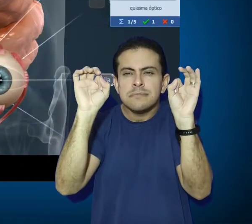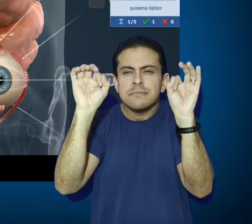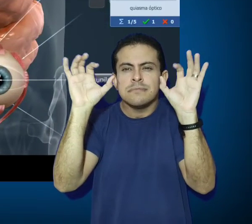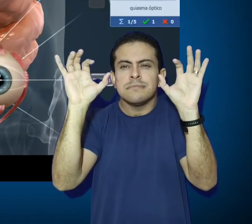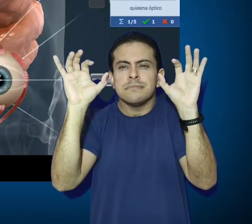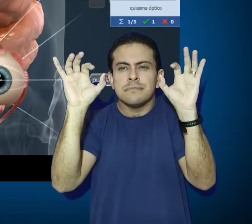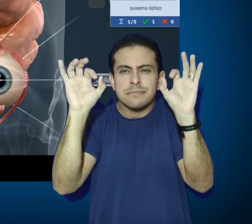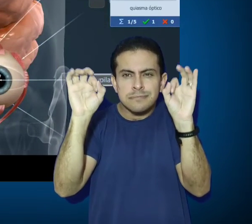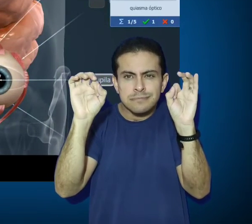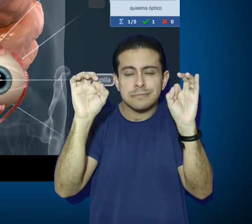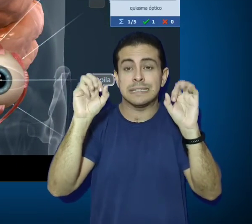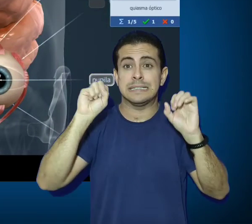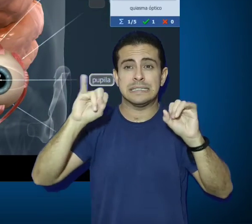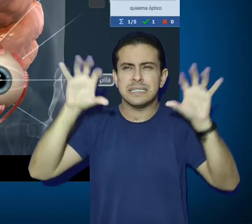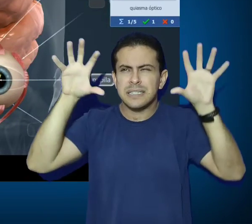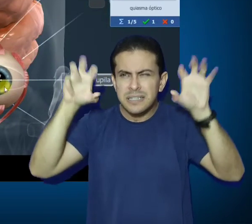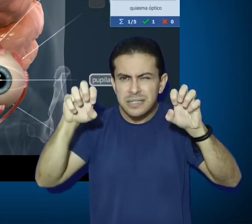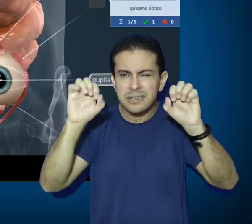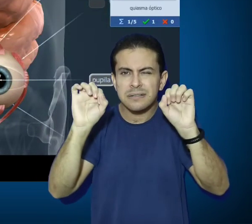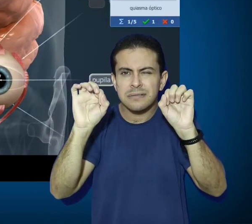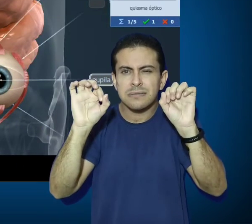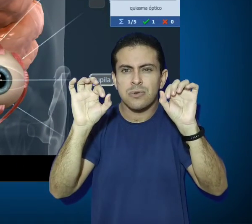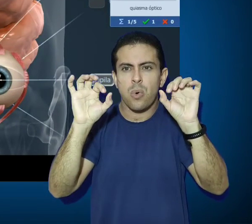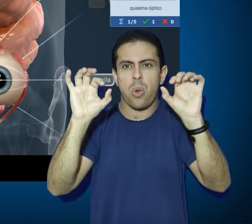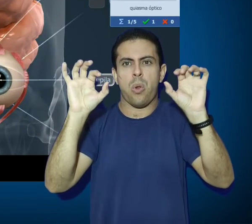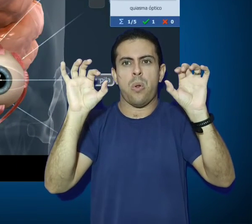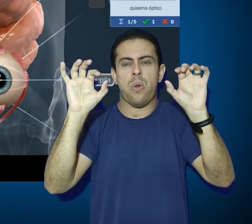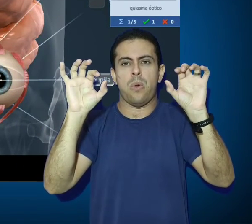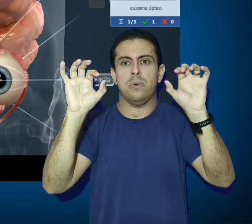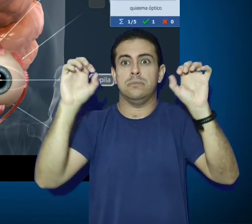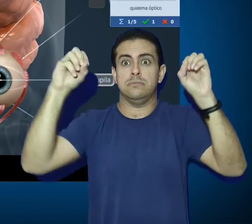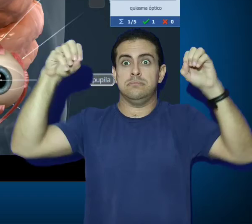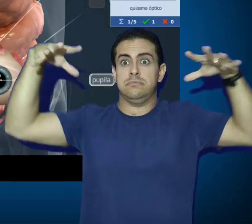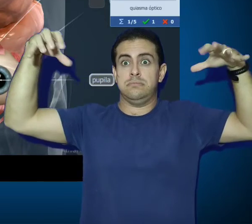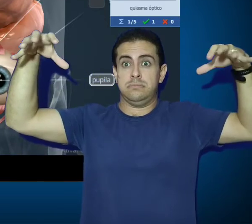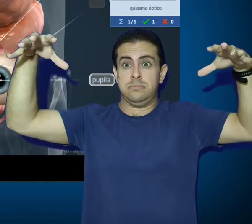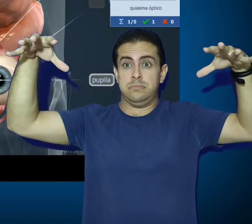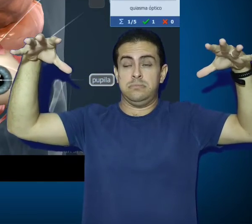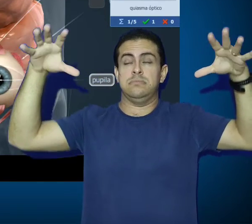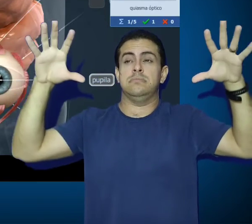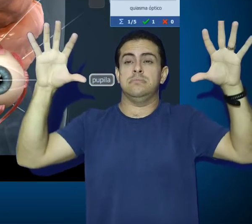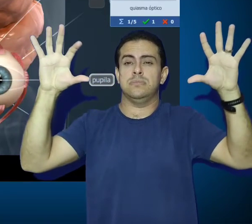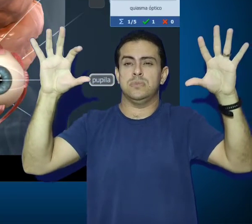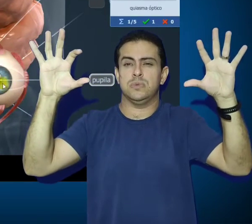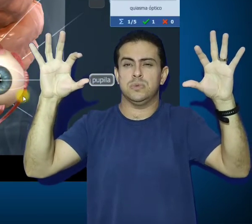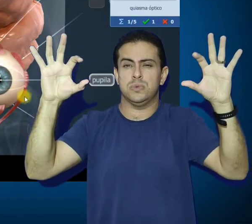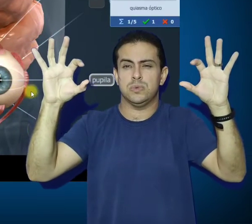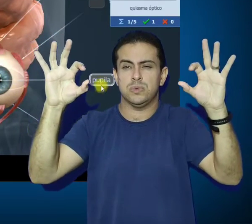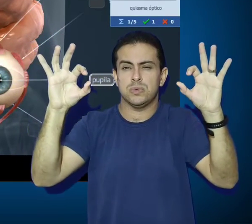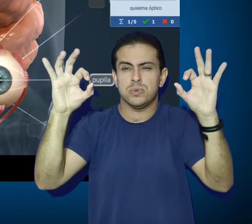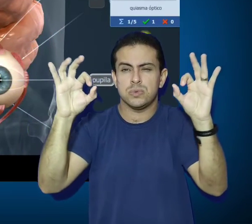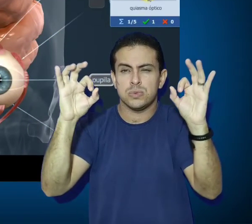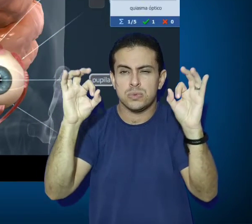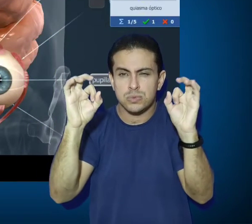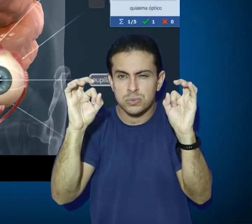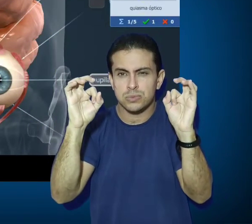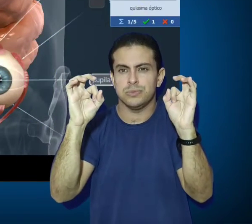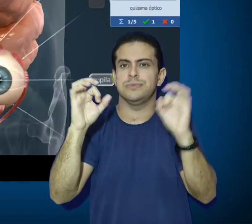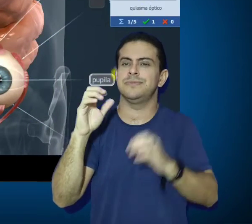Lembra? Baixa luminosidade, ela se dilata, como você viu. Vamos ligar a luz, alta luminosidade, ela se